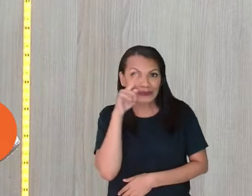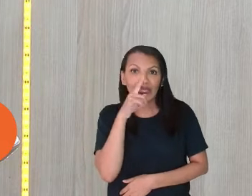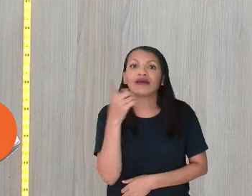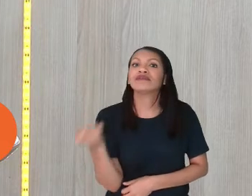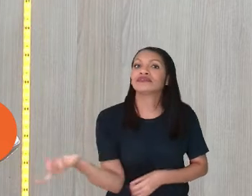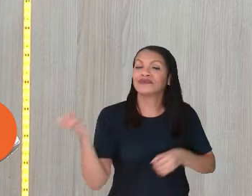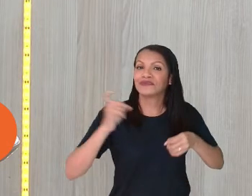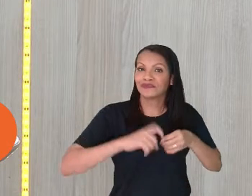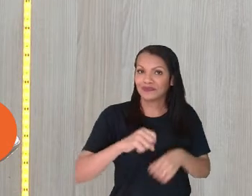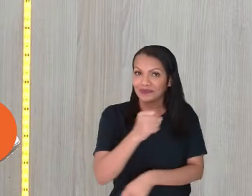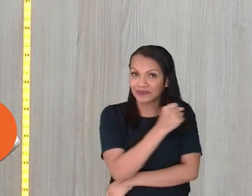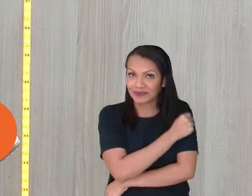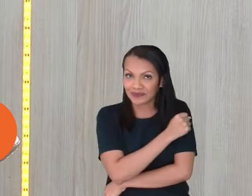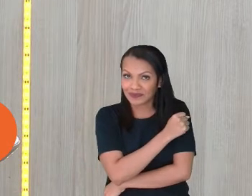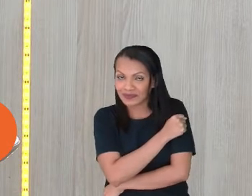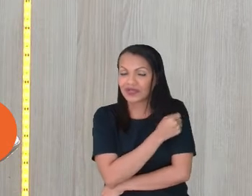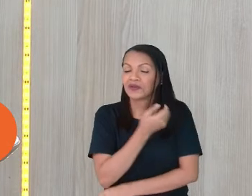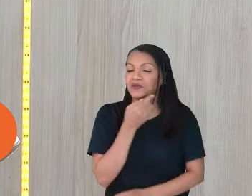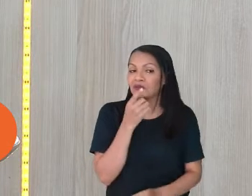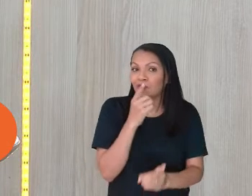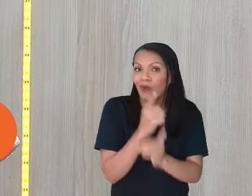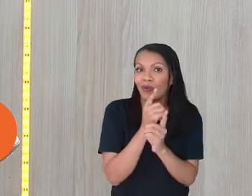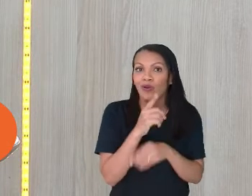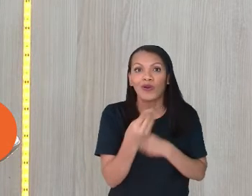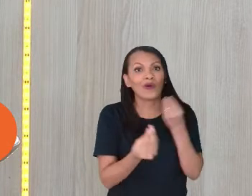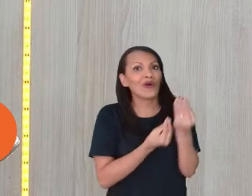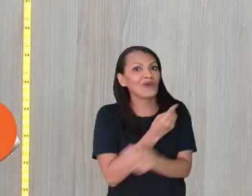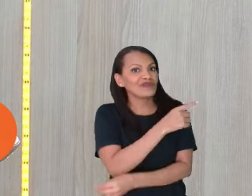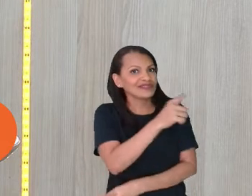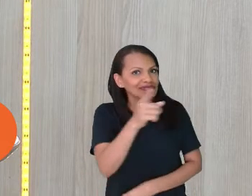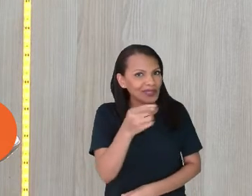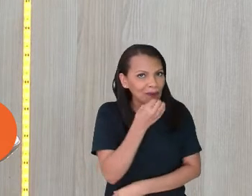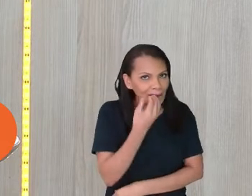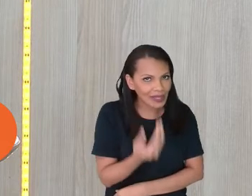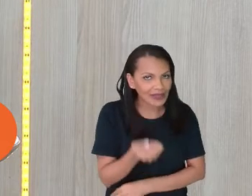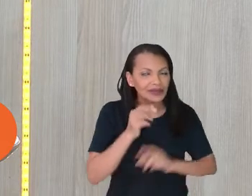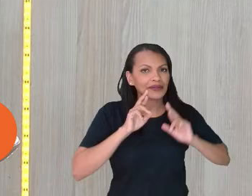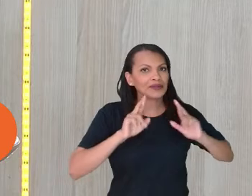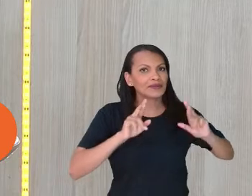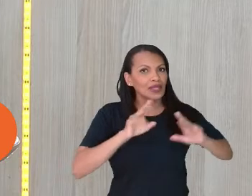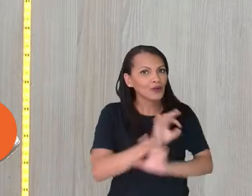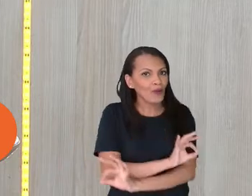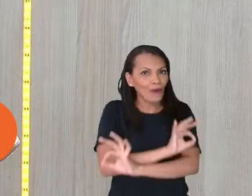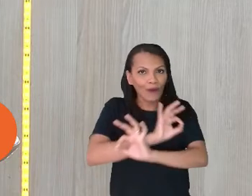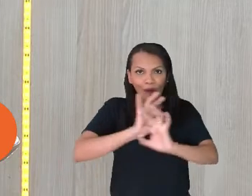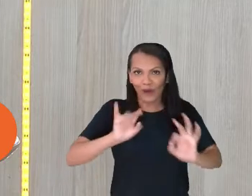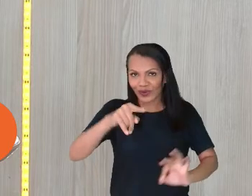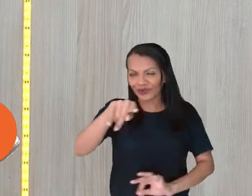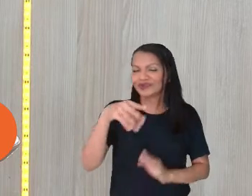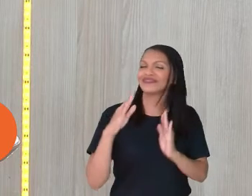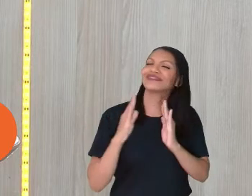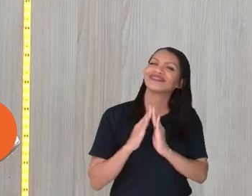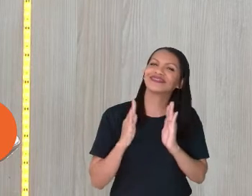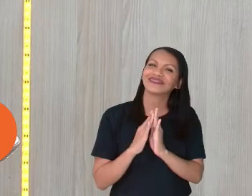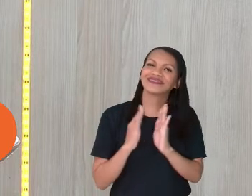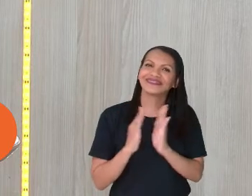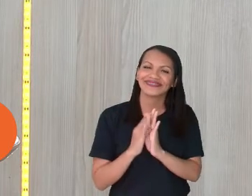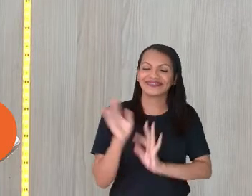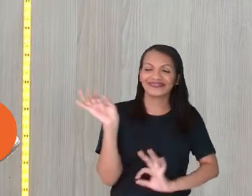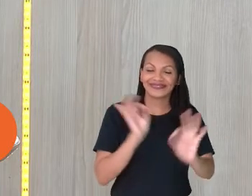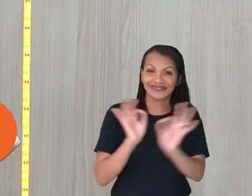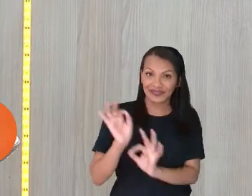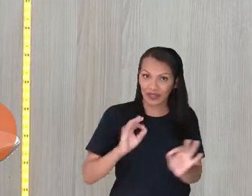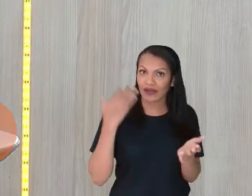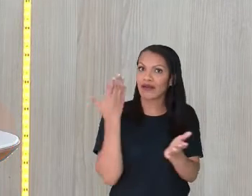8º ano, né? Faz um tempo que a gente não se via. Como é que vocês estão? Eu espero que vocês estejam ótimos aí em casa, prontíssimos para uma